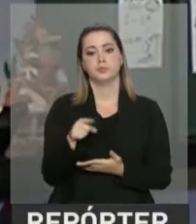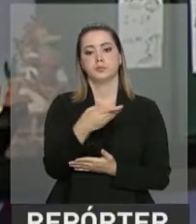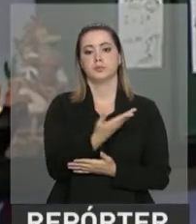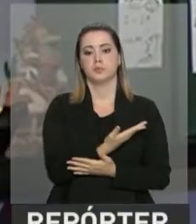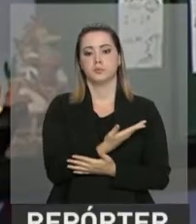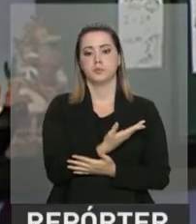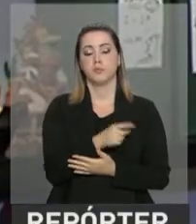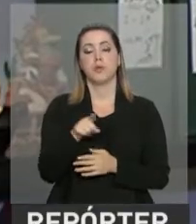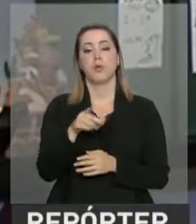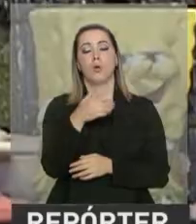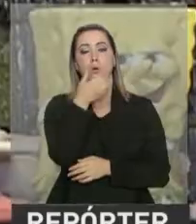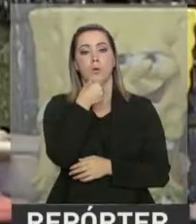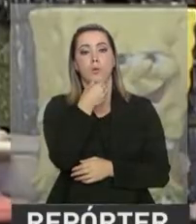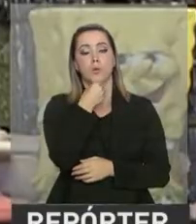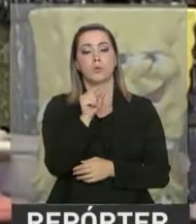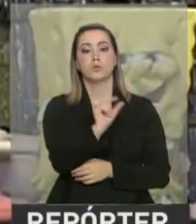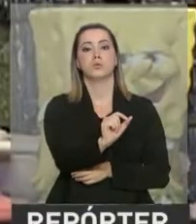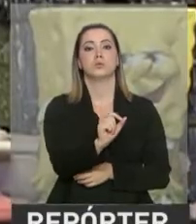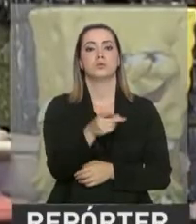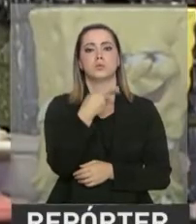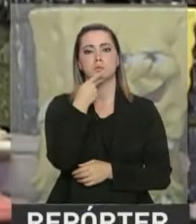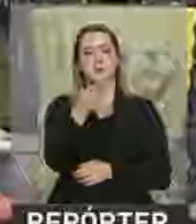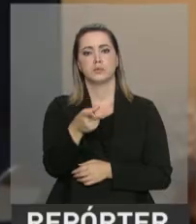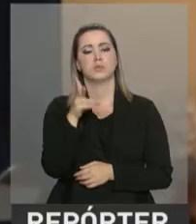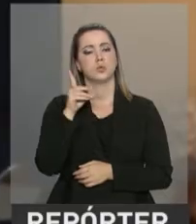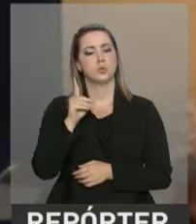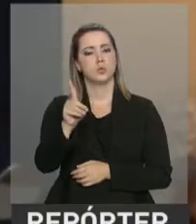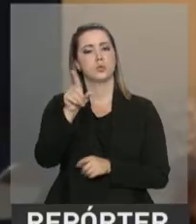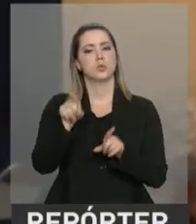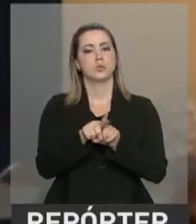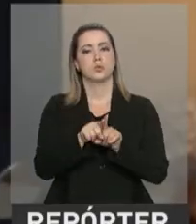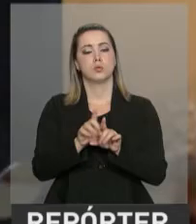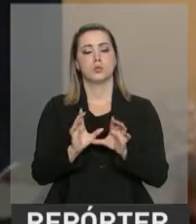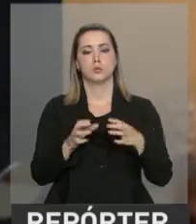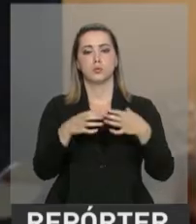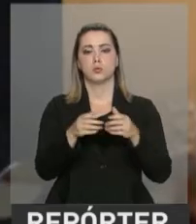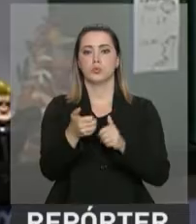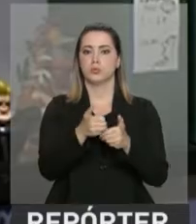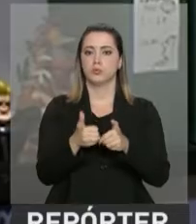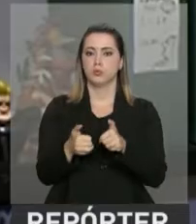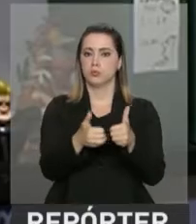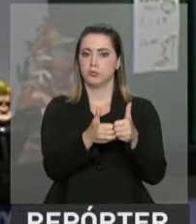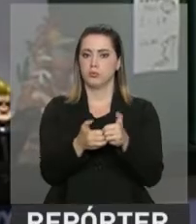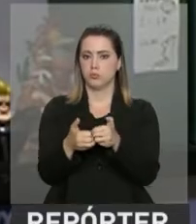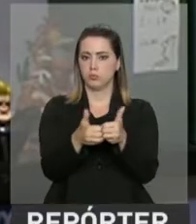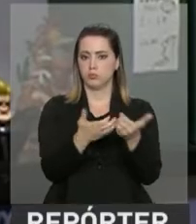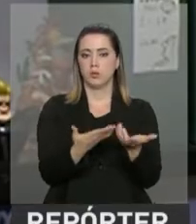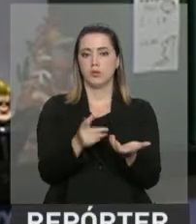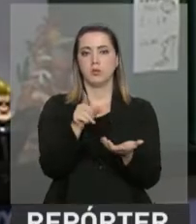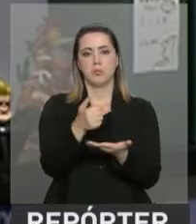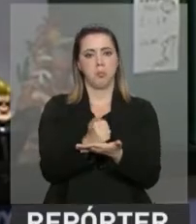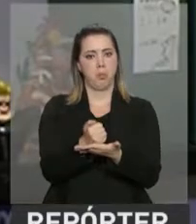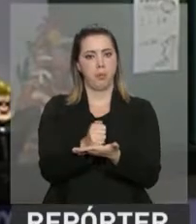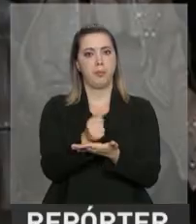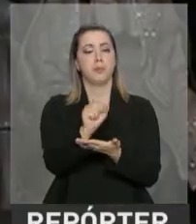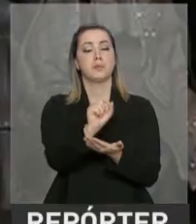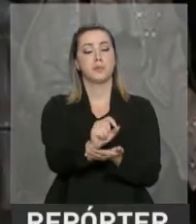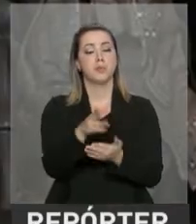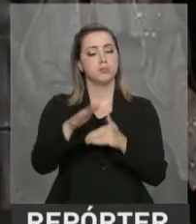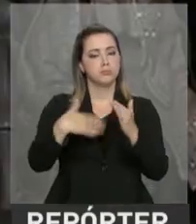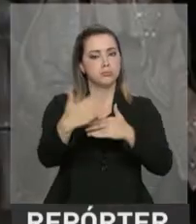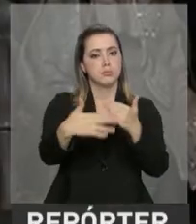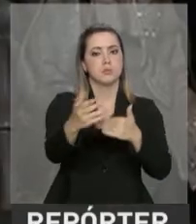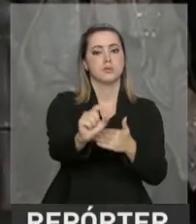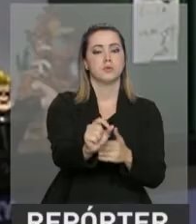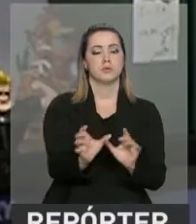mercado diretor da abragames uma associação de desenvolvedores de jogos eletrônicos edital é um grande avanço para o setor que vem crescendo muito